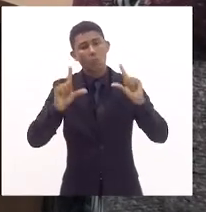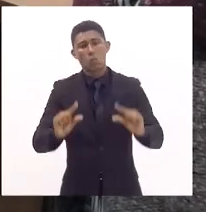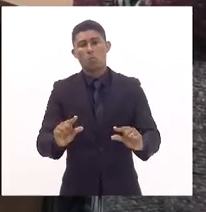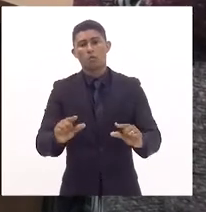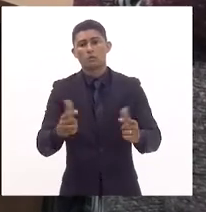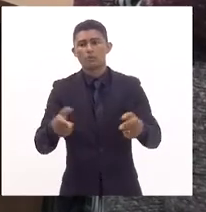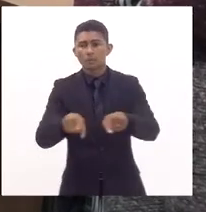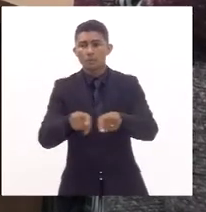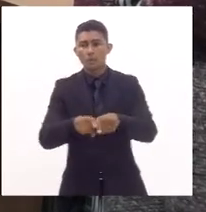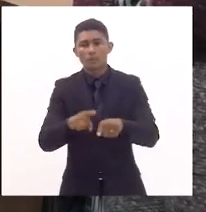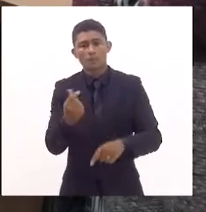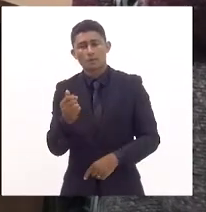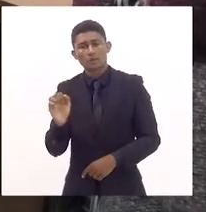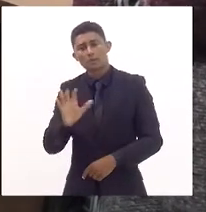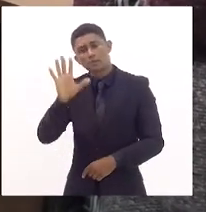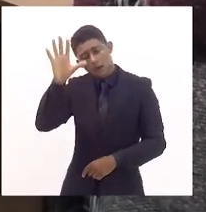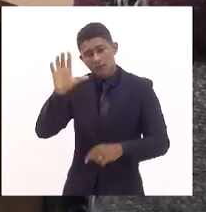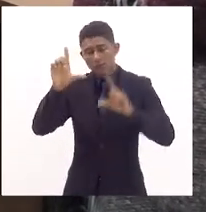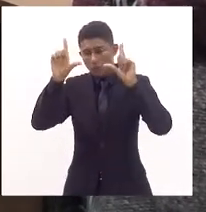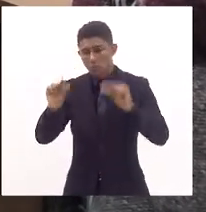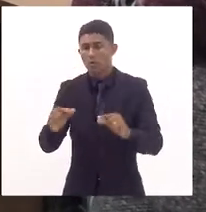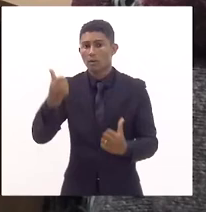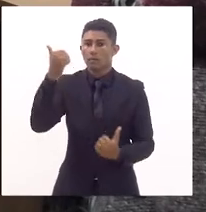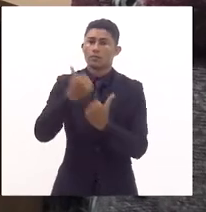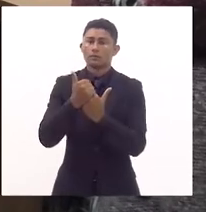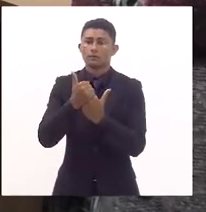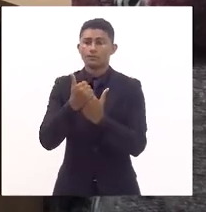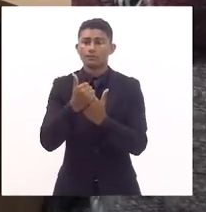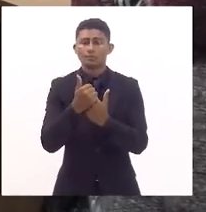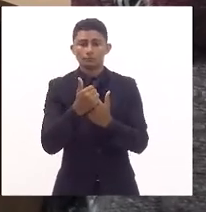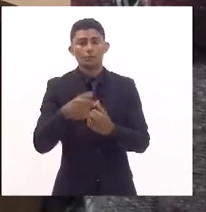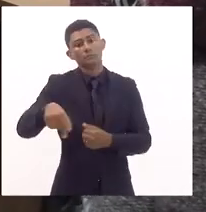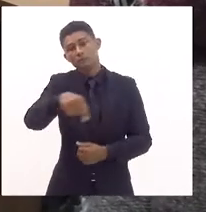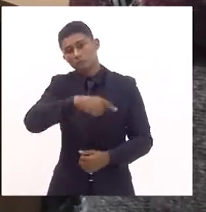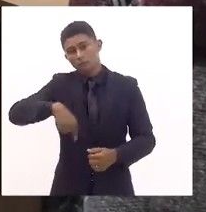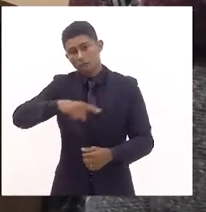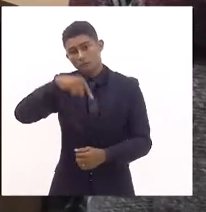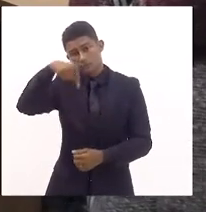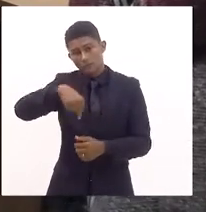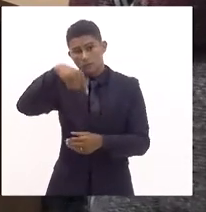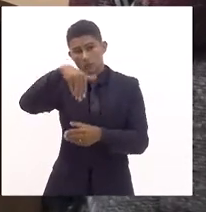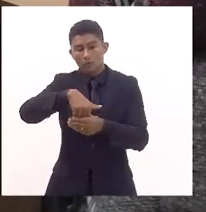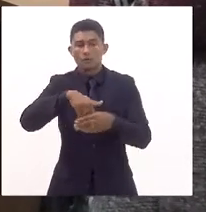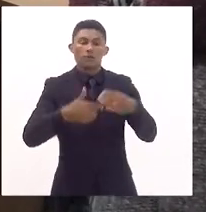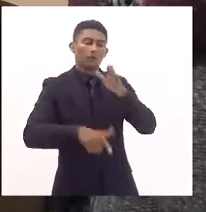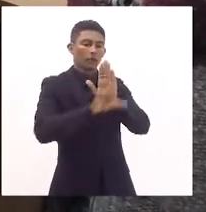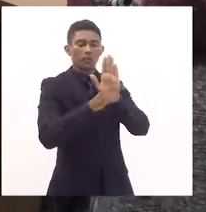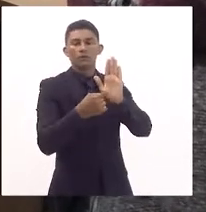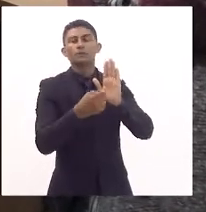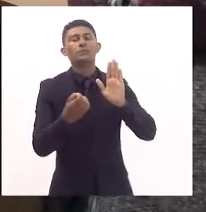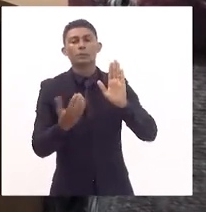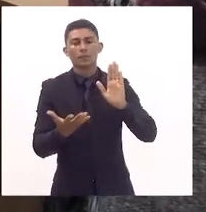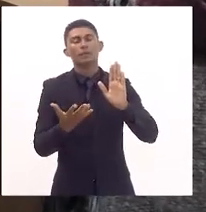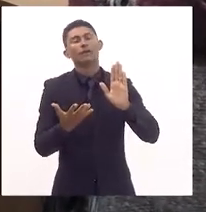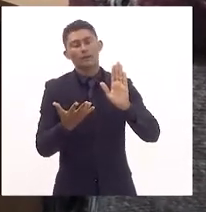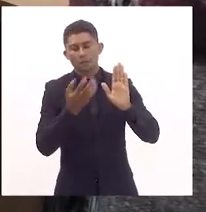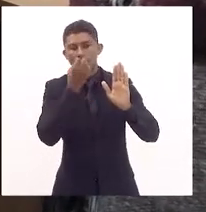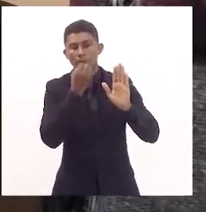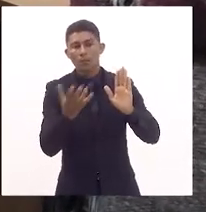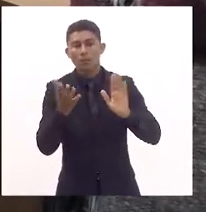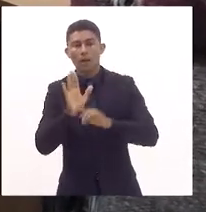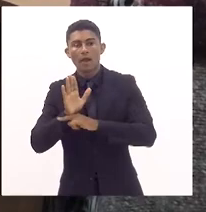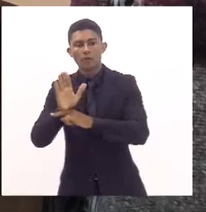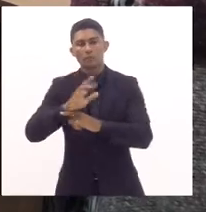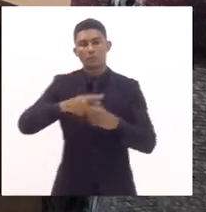e tem que reduzir o custo e dar apoio. Essa lei que nós votamos hoje aqui facilita a vida da